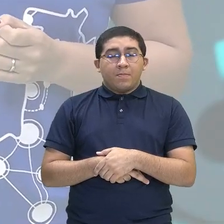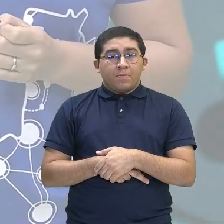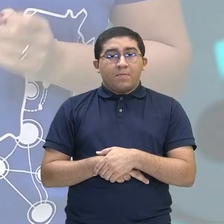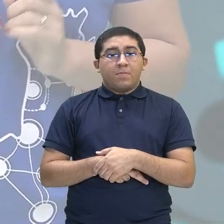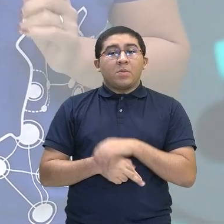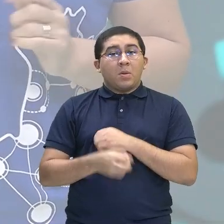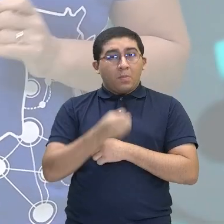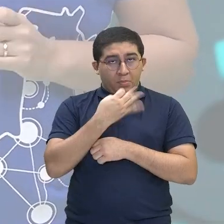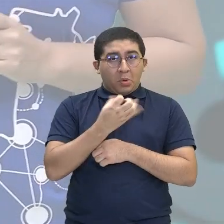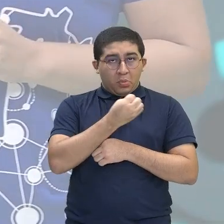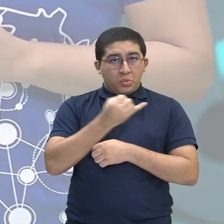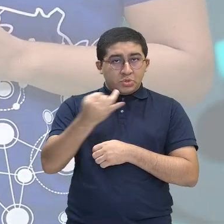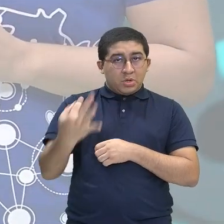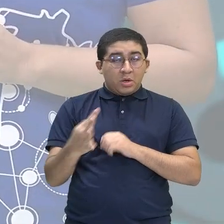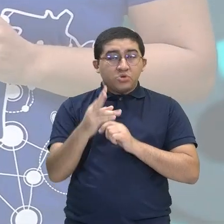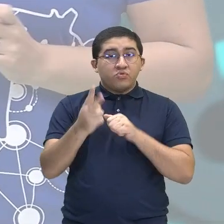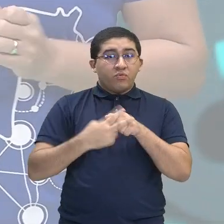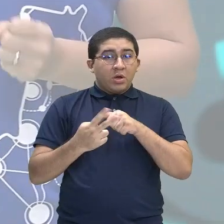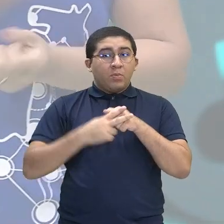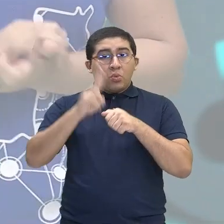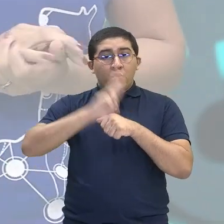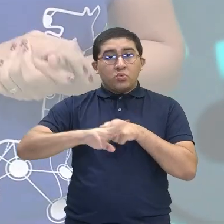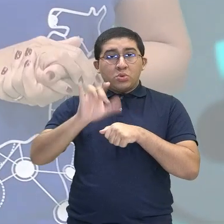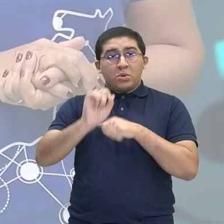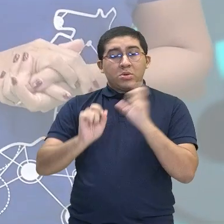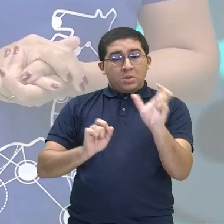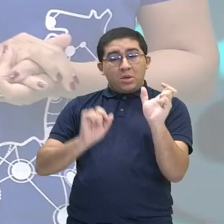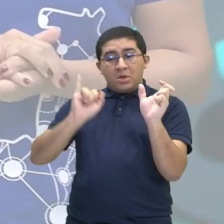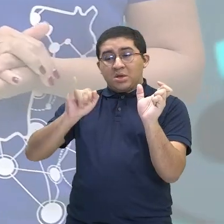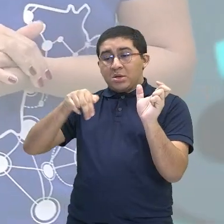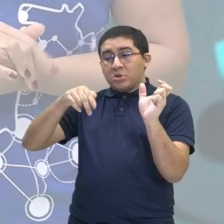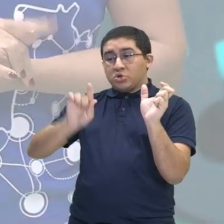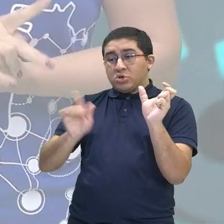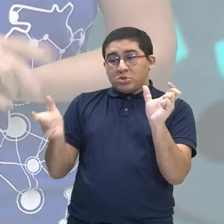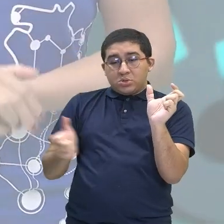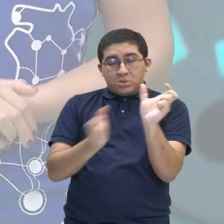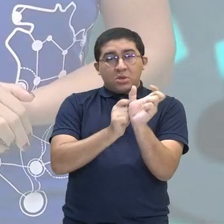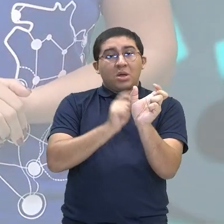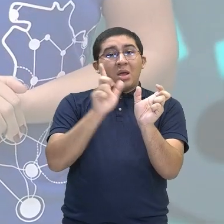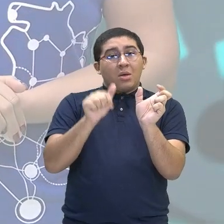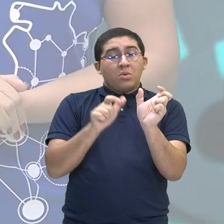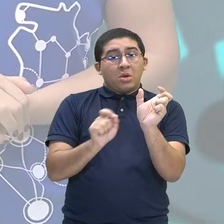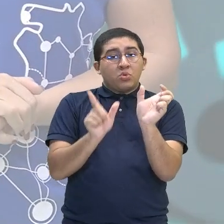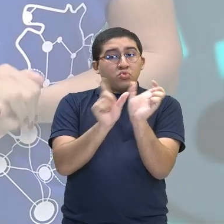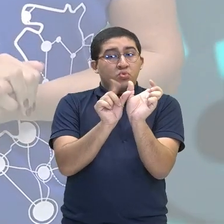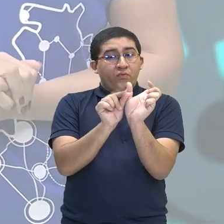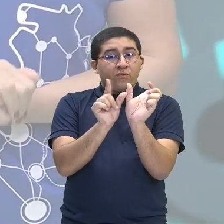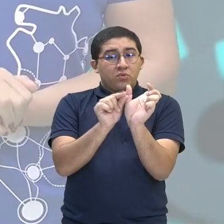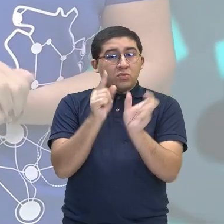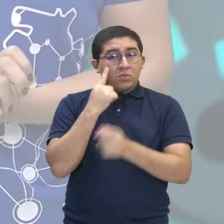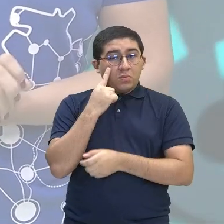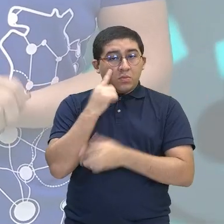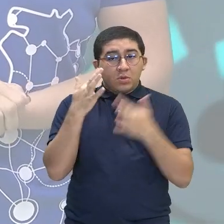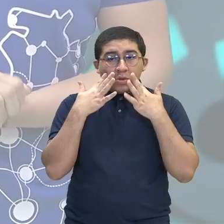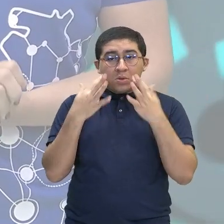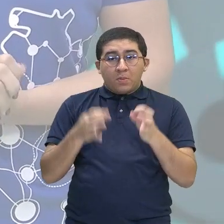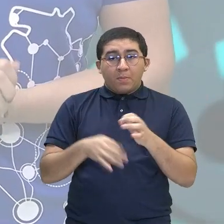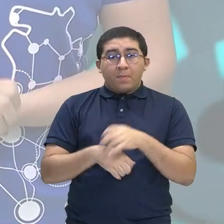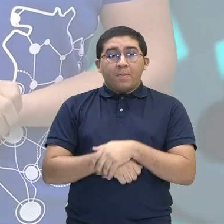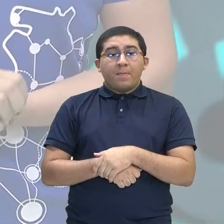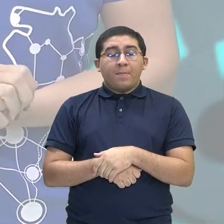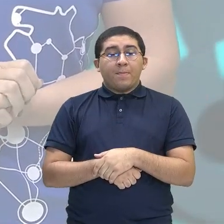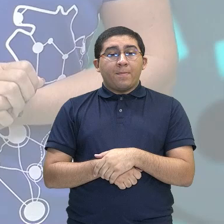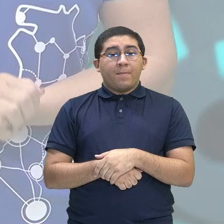regra aqui, que é acrescentar o que, gente? O ing, que é um sufixo. Vamos para os exemplos. Aqui, ó,